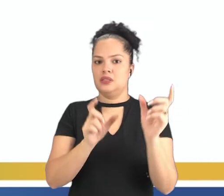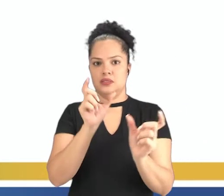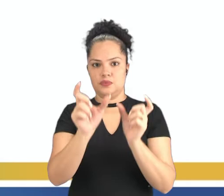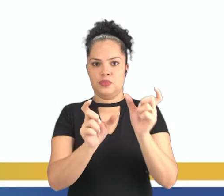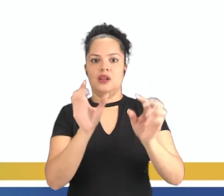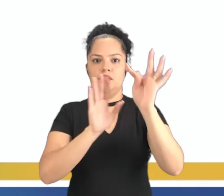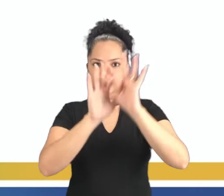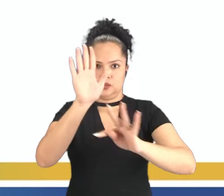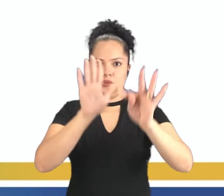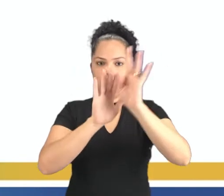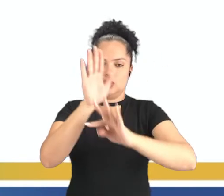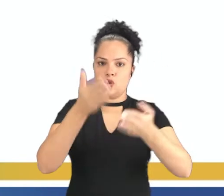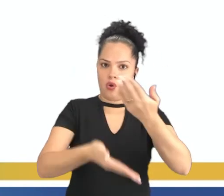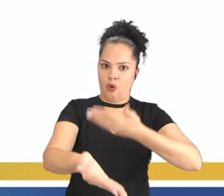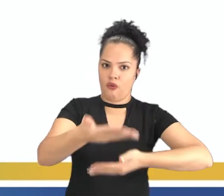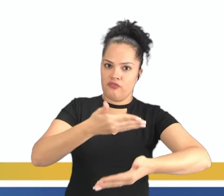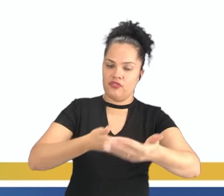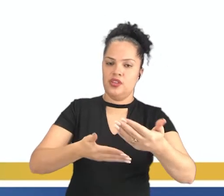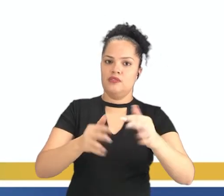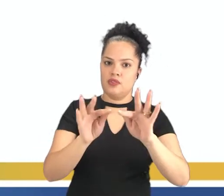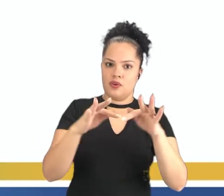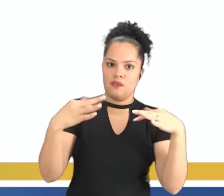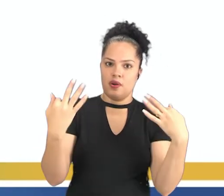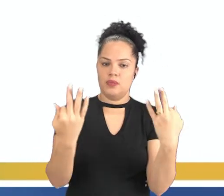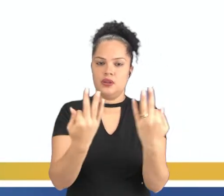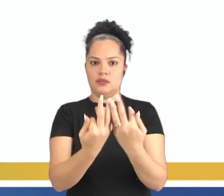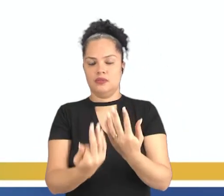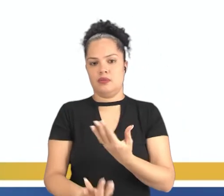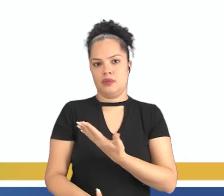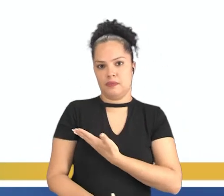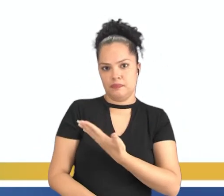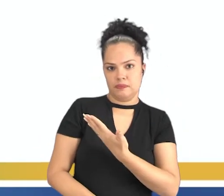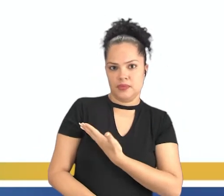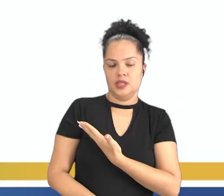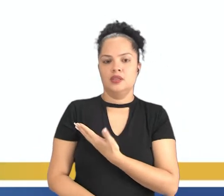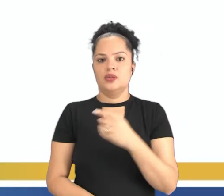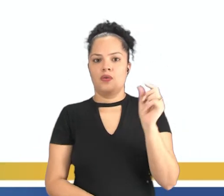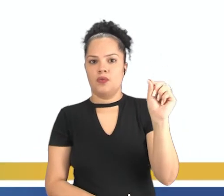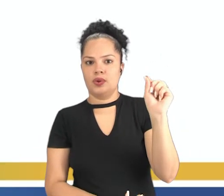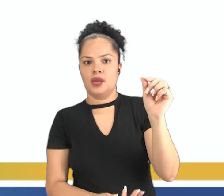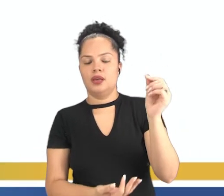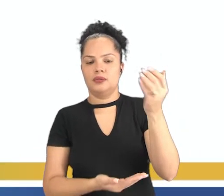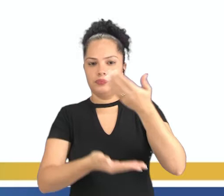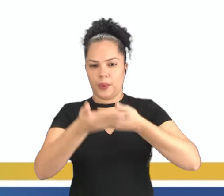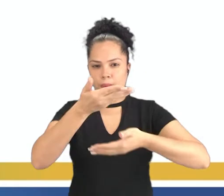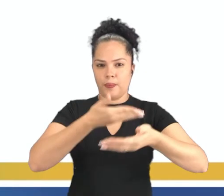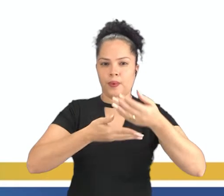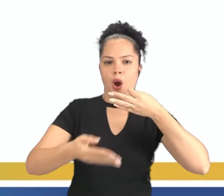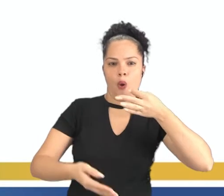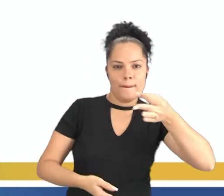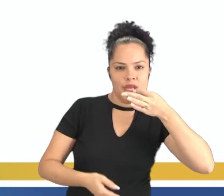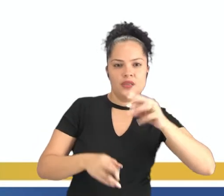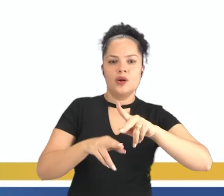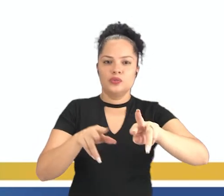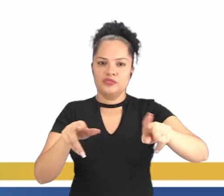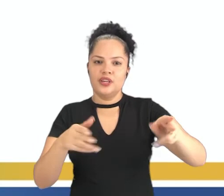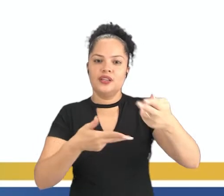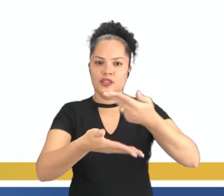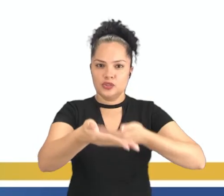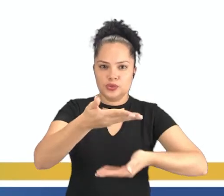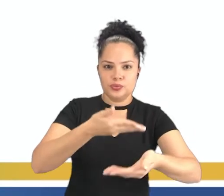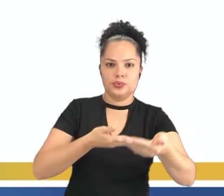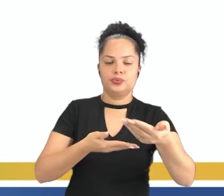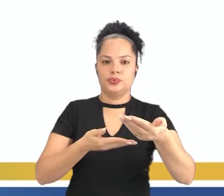o convívio com familiares e amigos, né, com quem se podem trocar ideias. Então, esses termos aí grifados